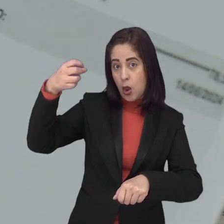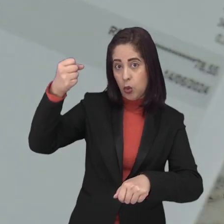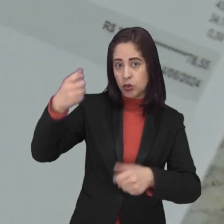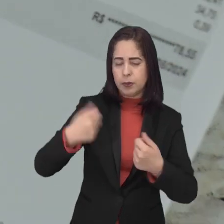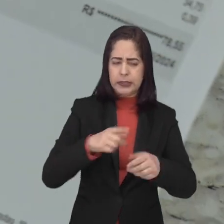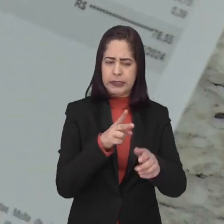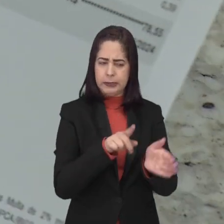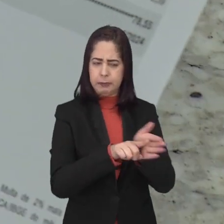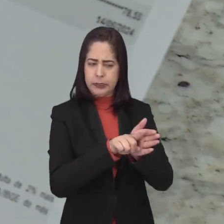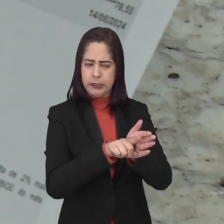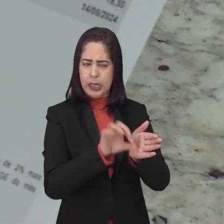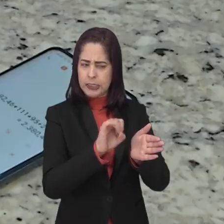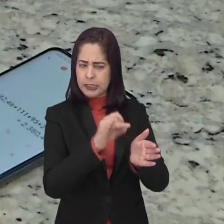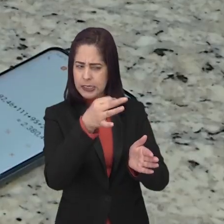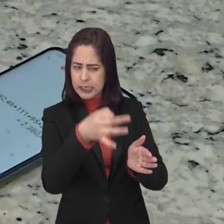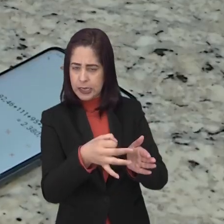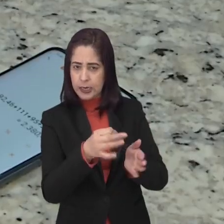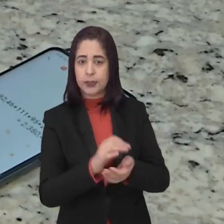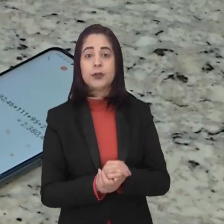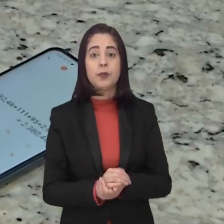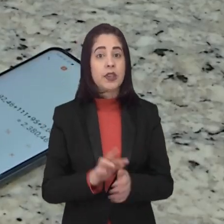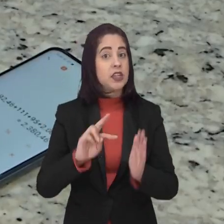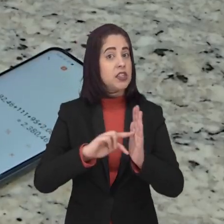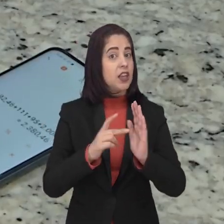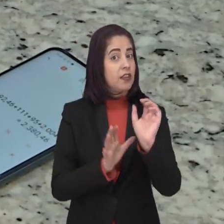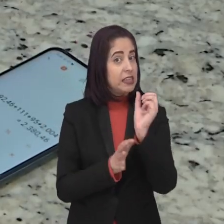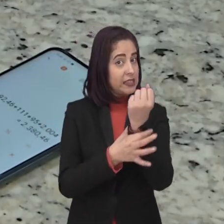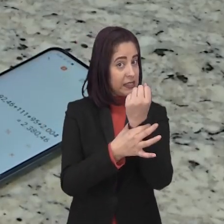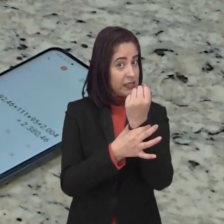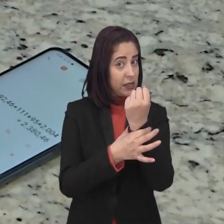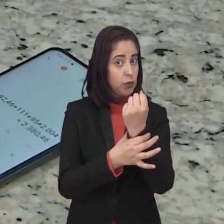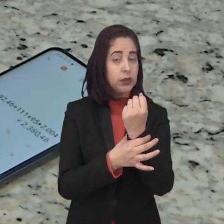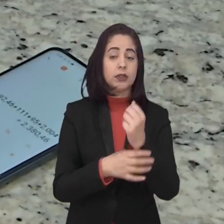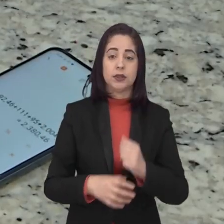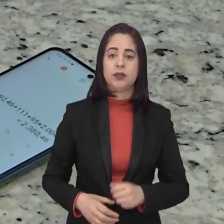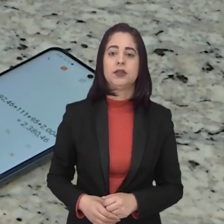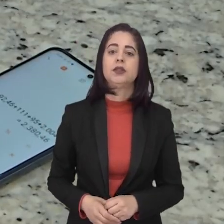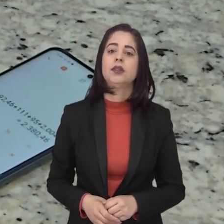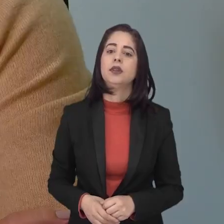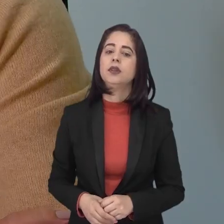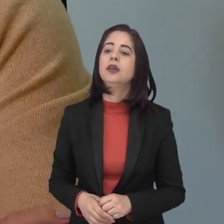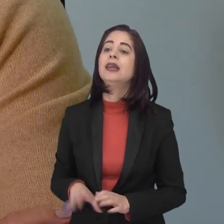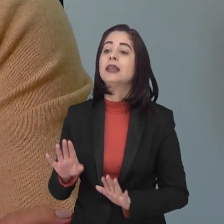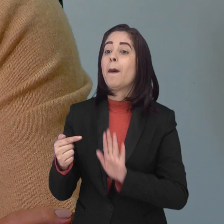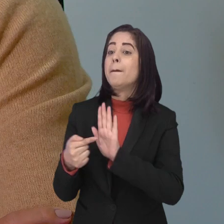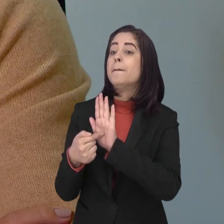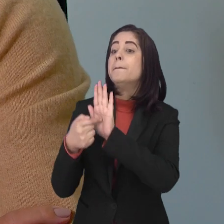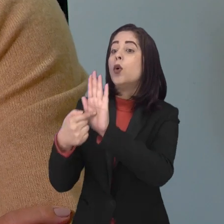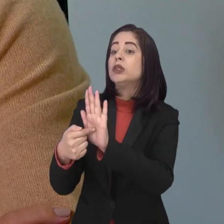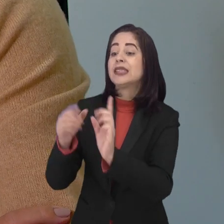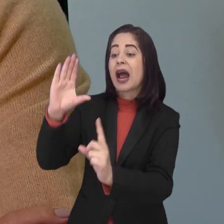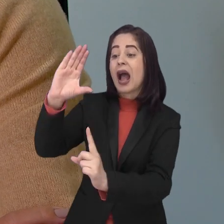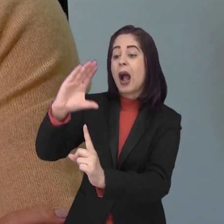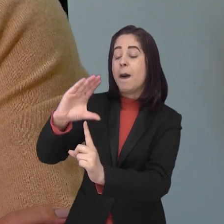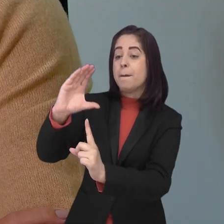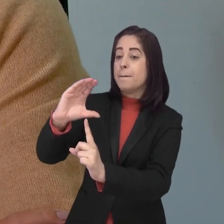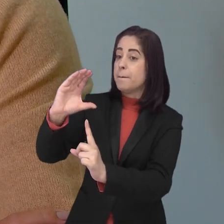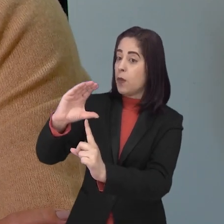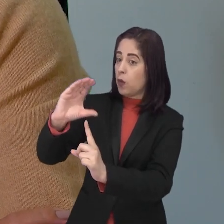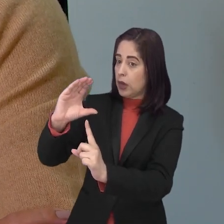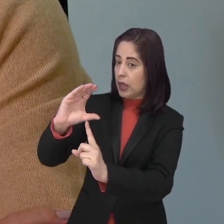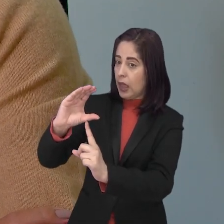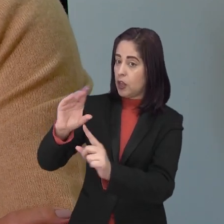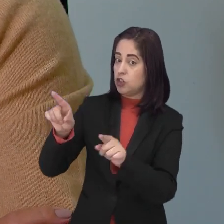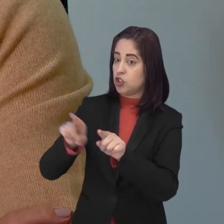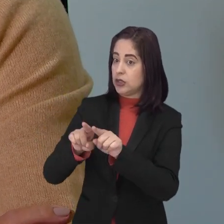os padrões de qualidade. Uma segurança para os consumidores e para o nosso bolso. É para mostrar para o consumidor e